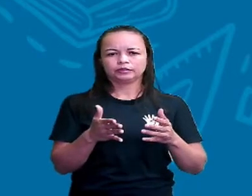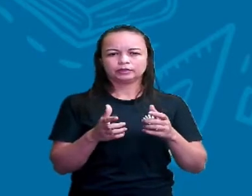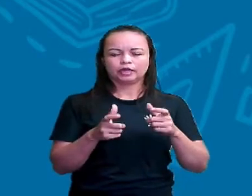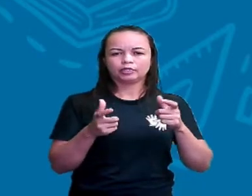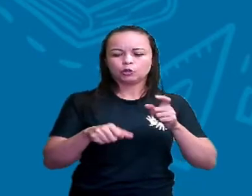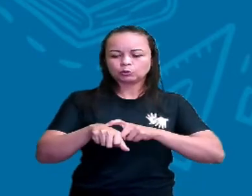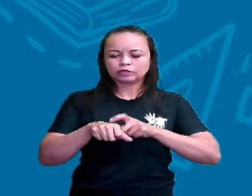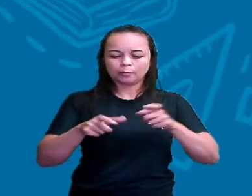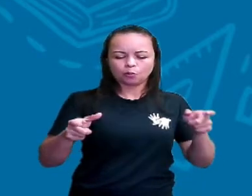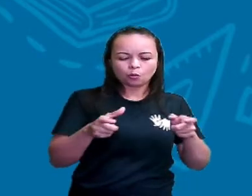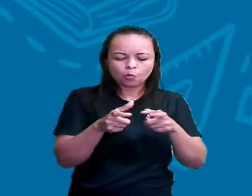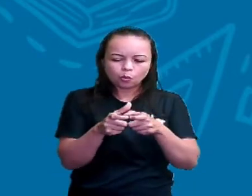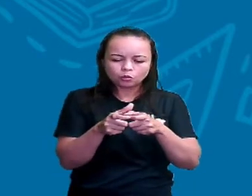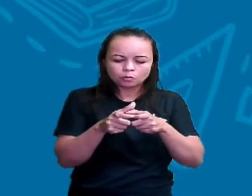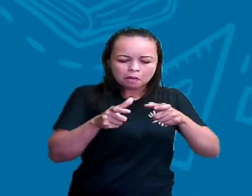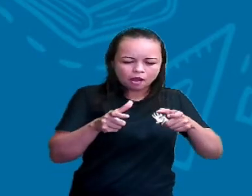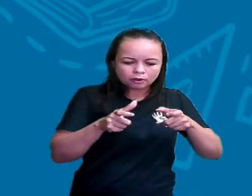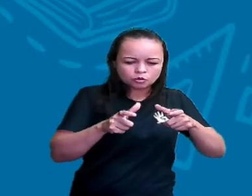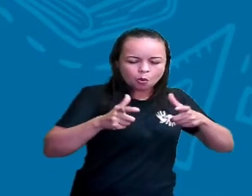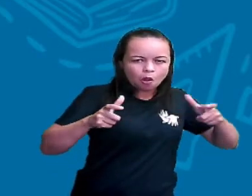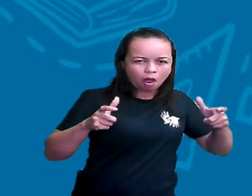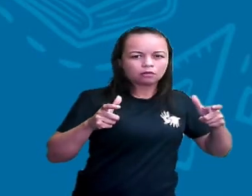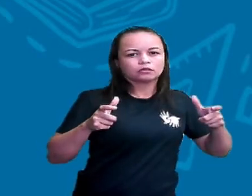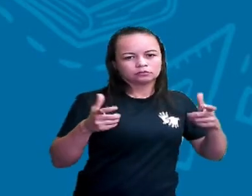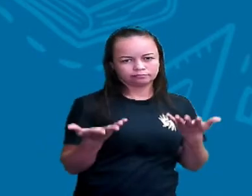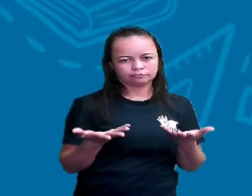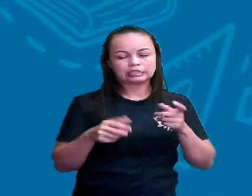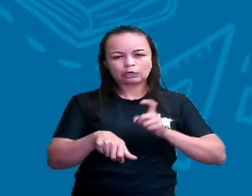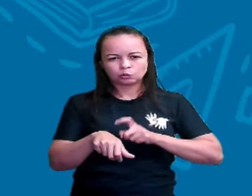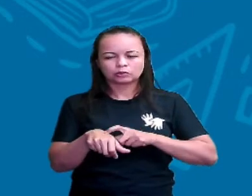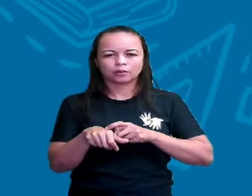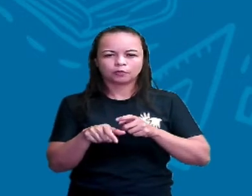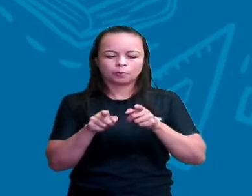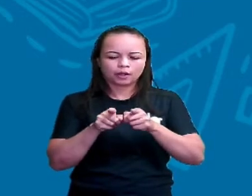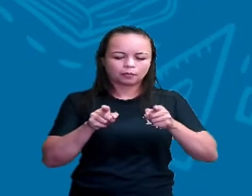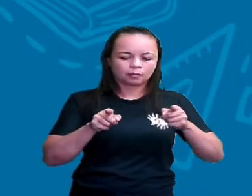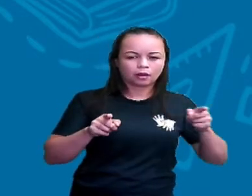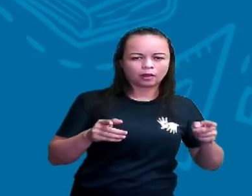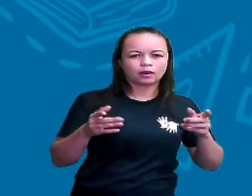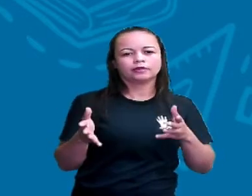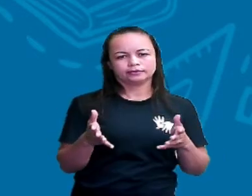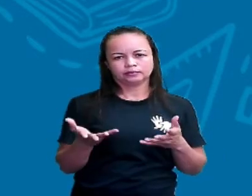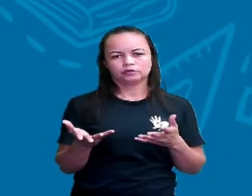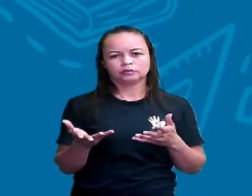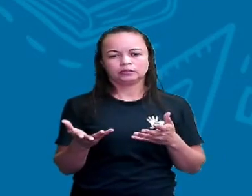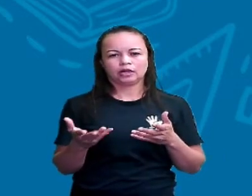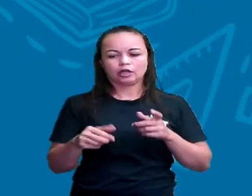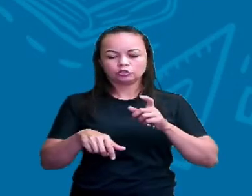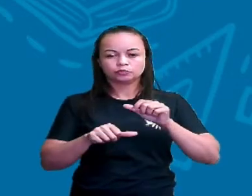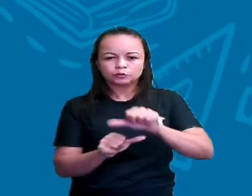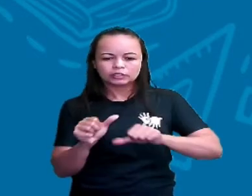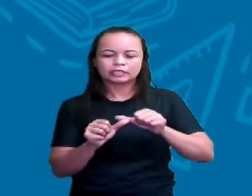curto, médio ou longo, que é exatamente a nossa relação com o tempo. As mudanças, elas podem acontecer muito